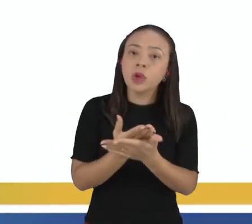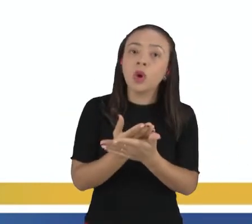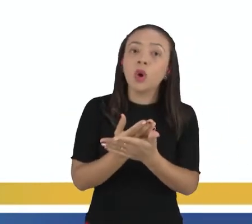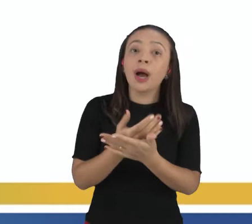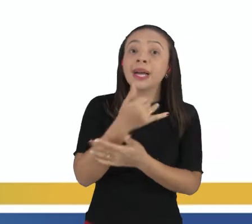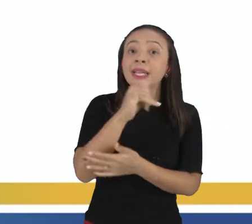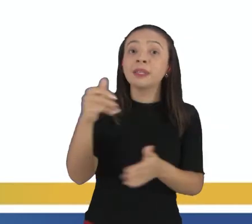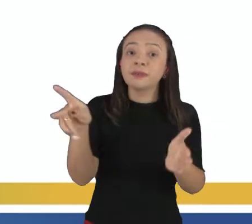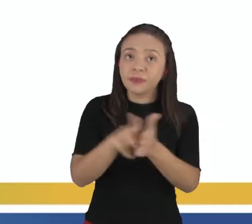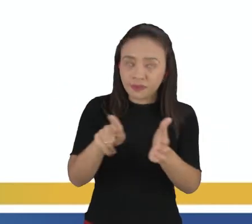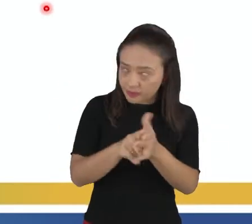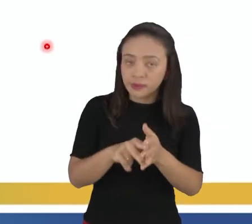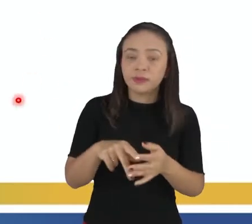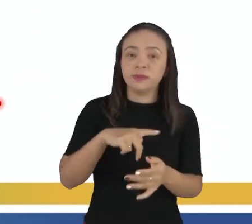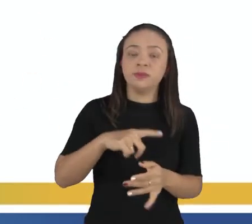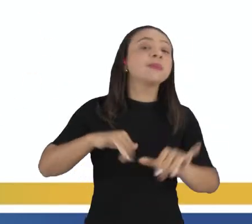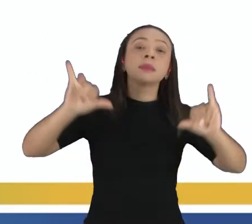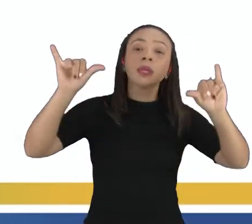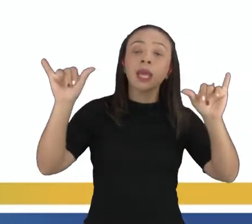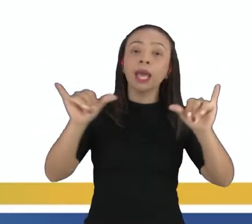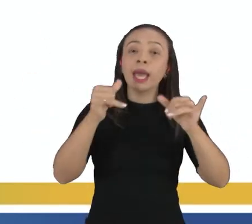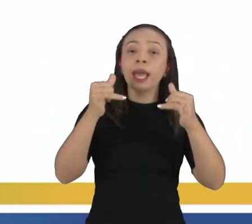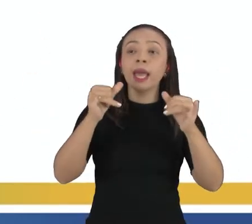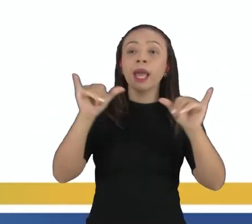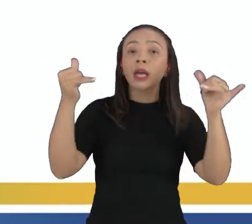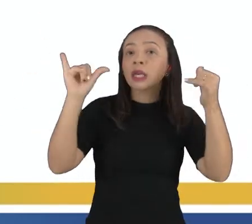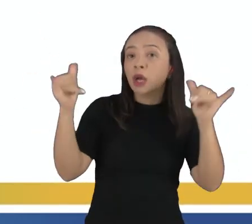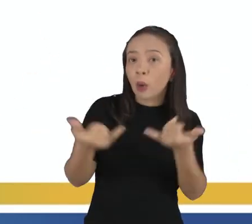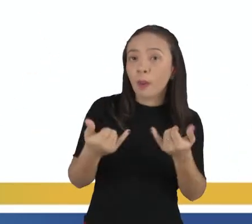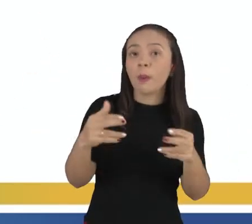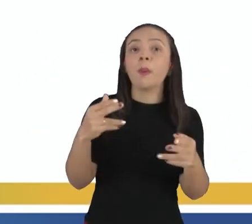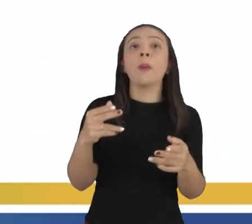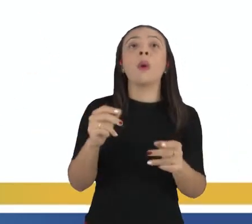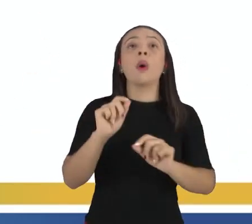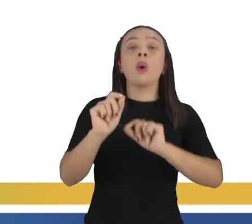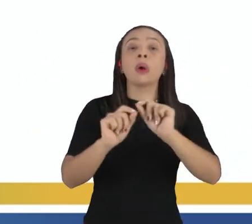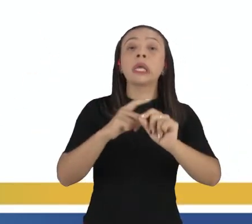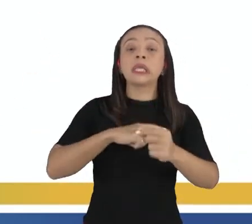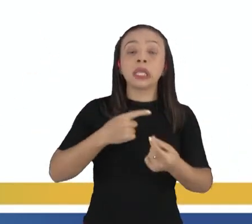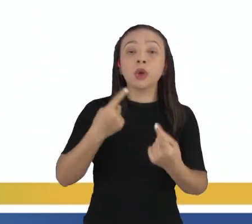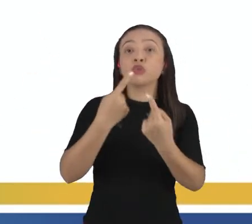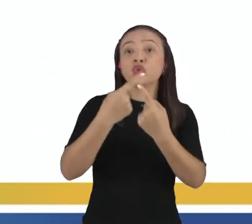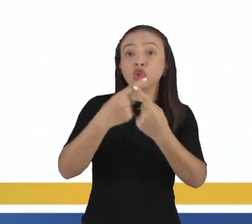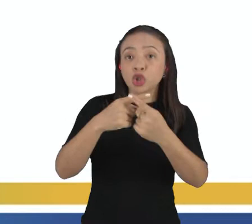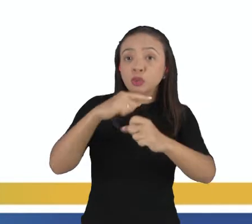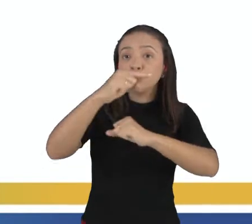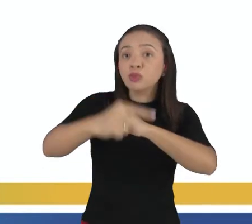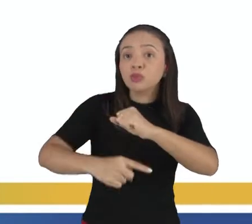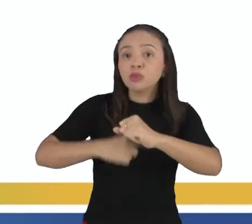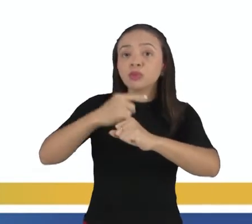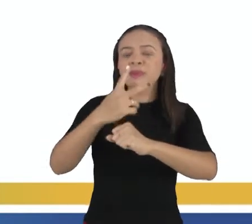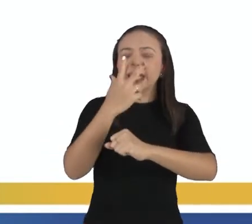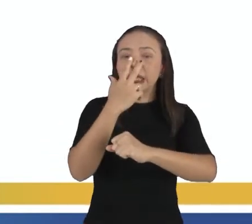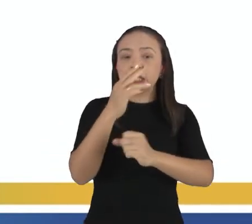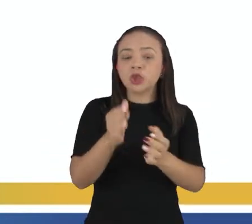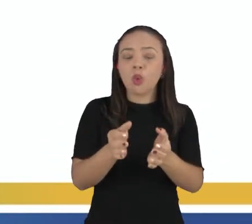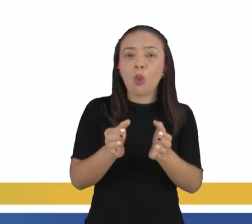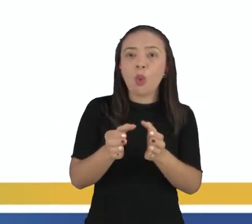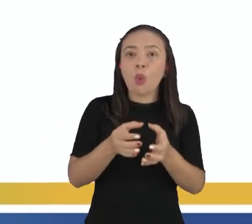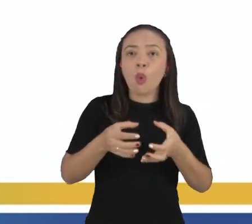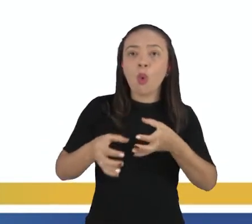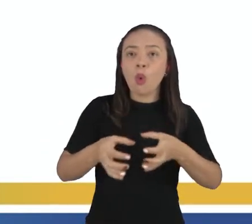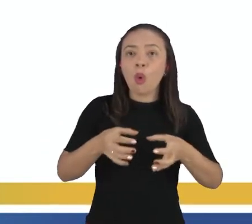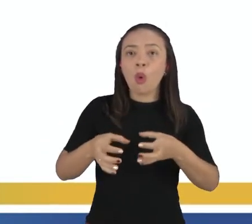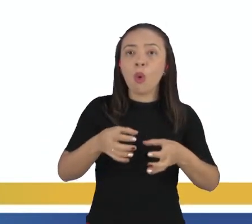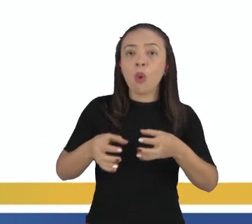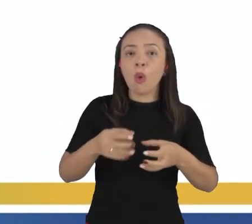da matéria, nós temos Thomson, que aí o seu modelo atômico é conhecido como pudim de passas, e a principal característica